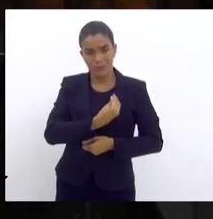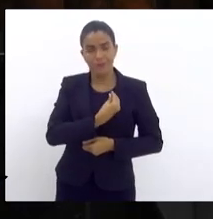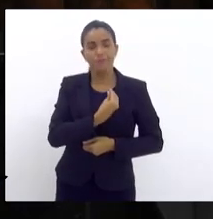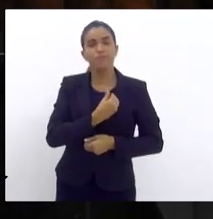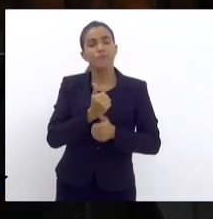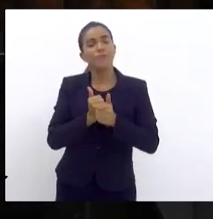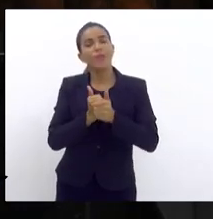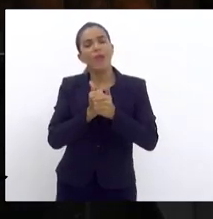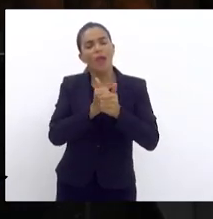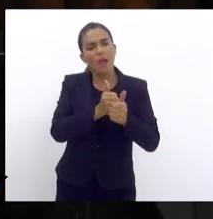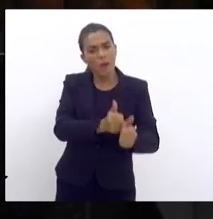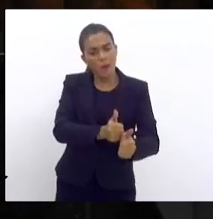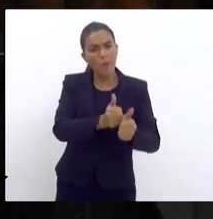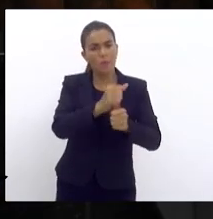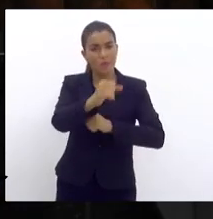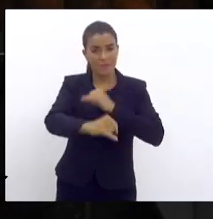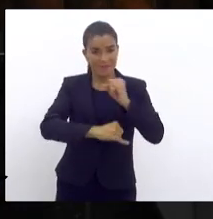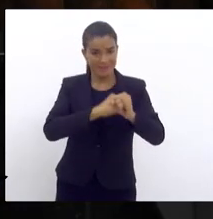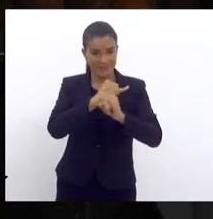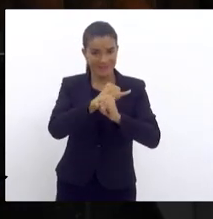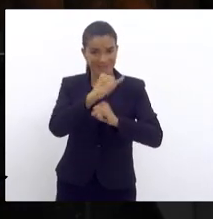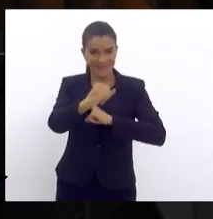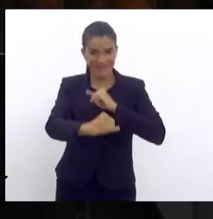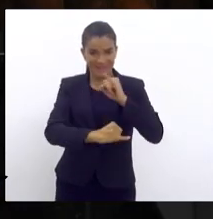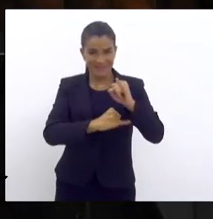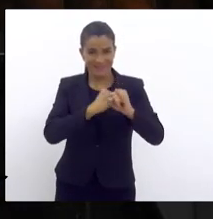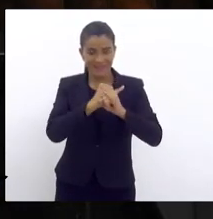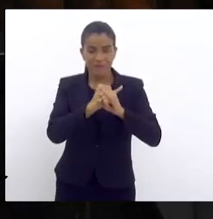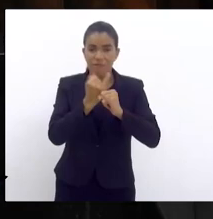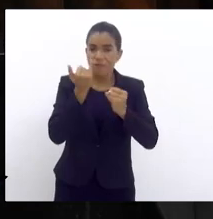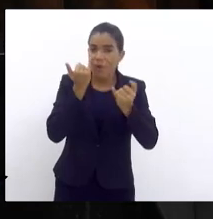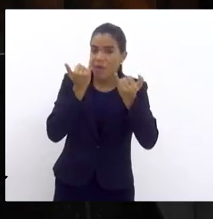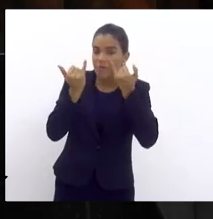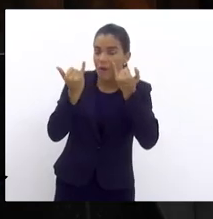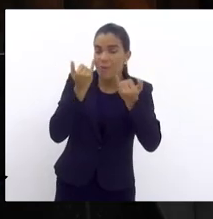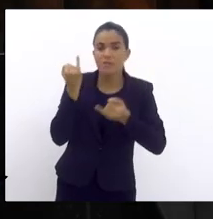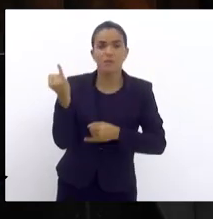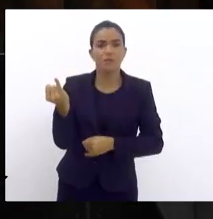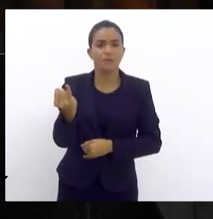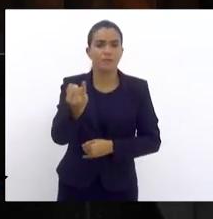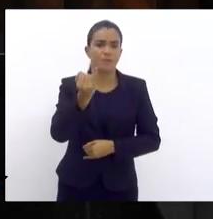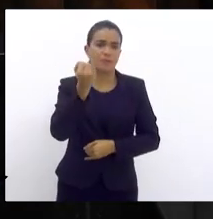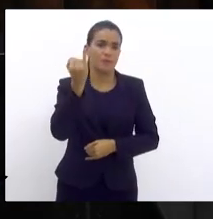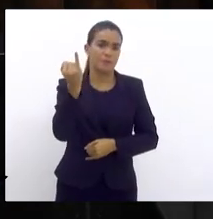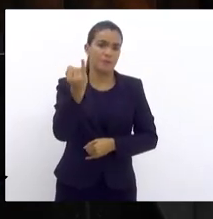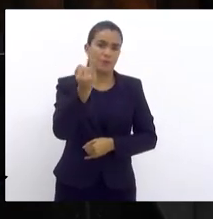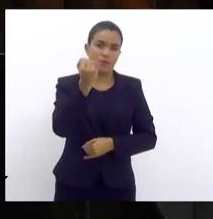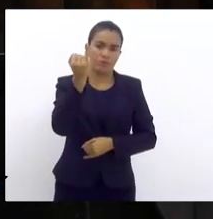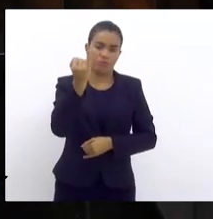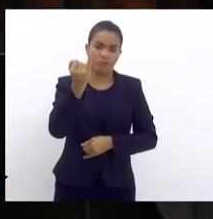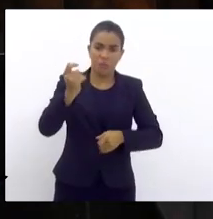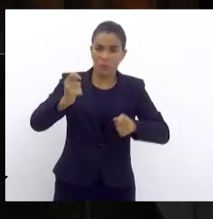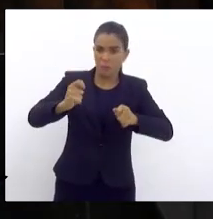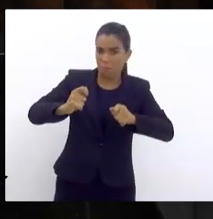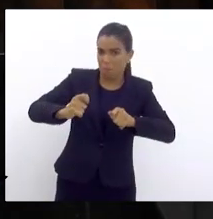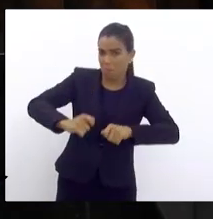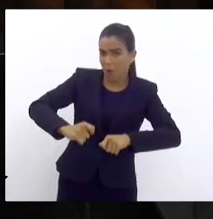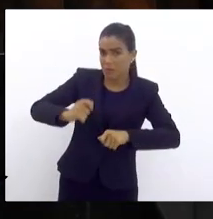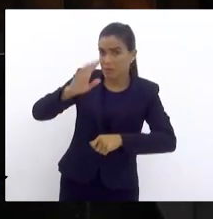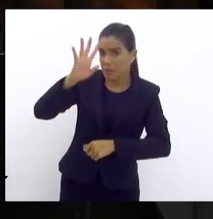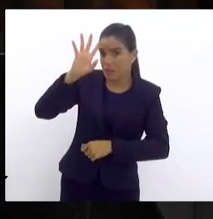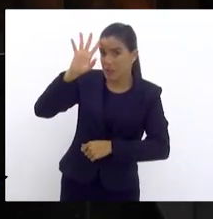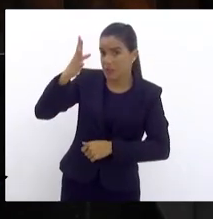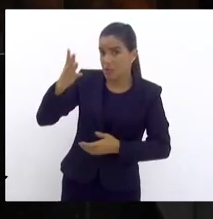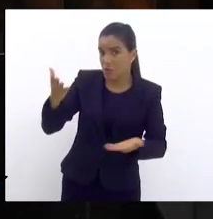acompanhando pela internet algo muito importante que pode ser decidido